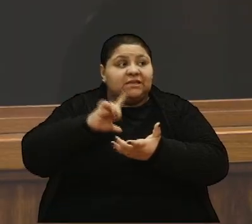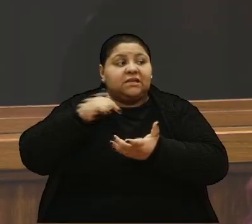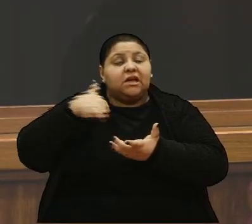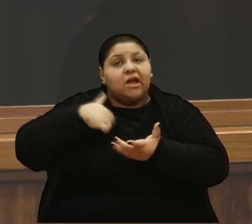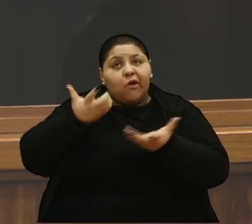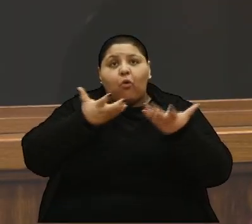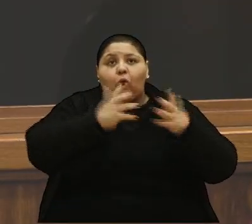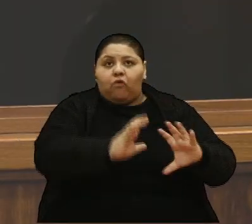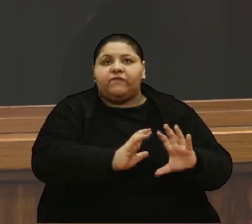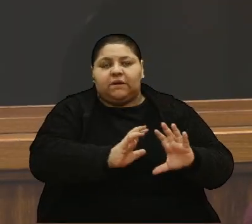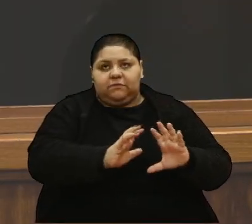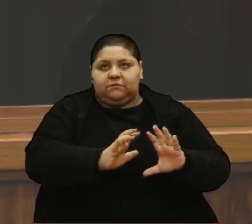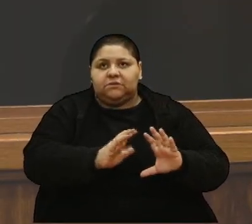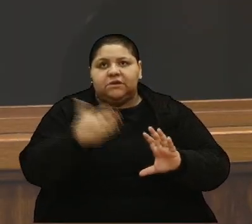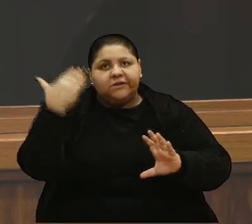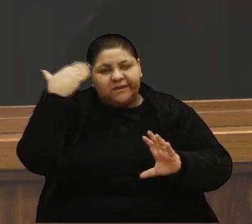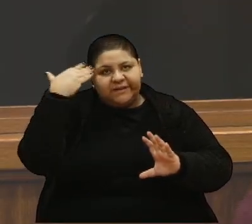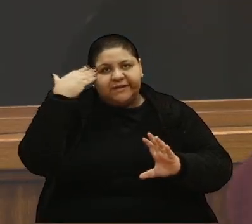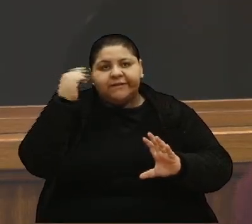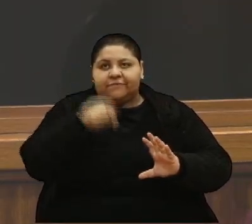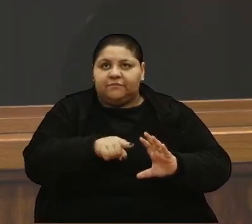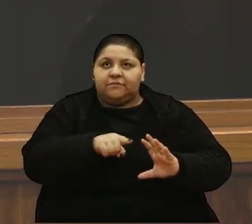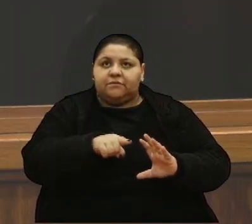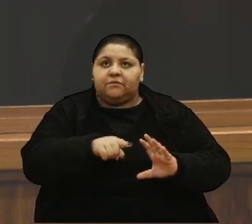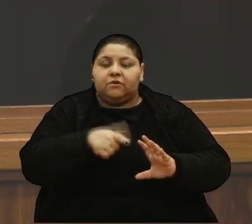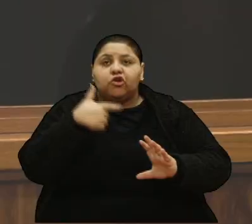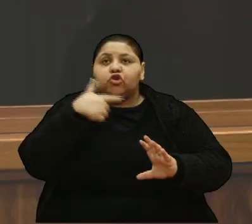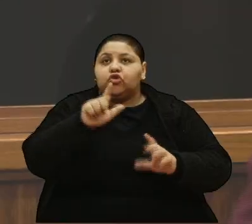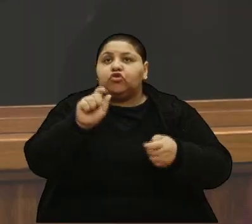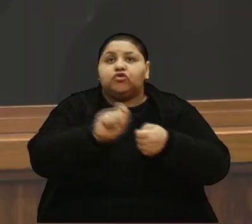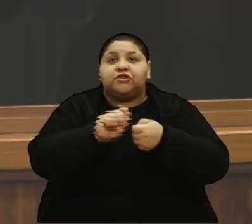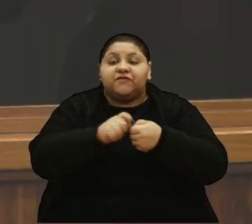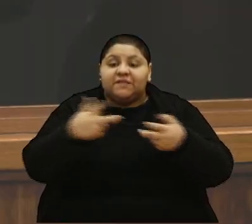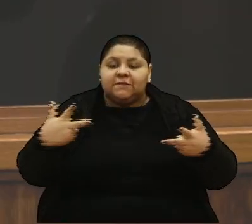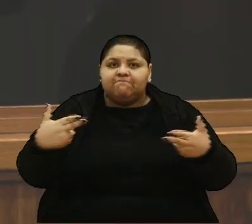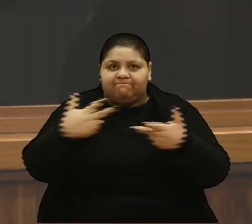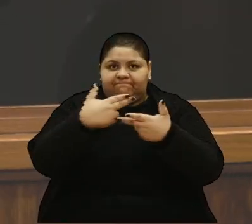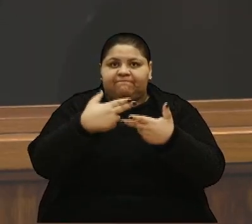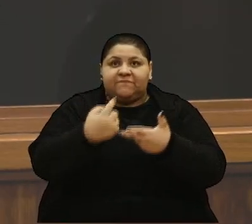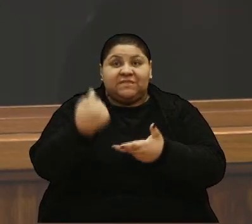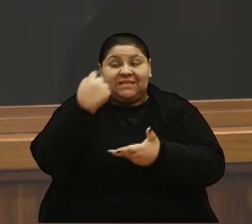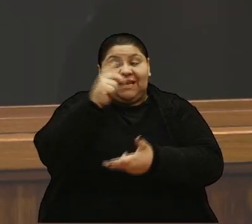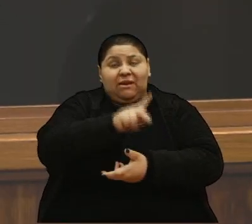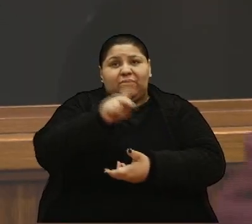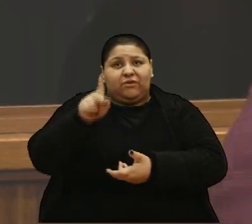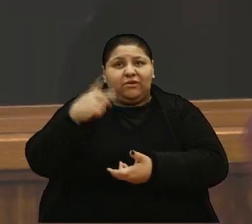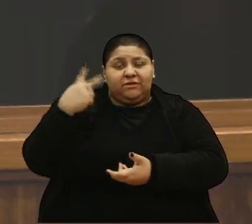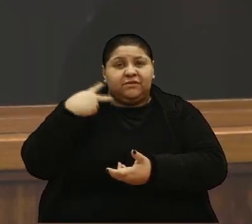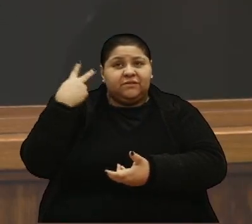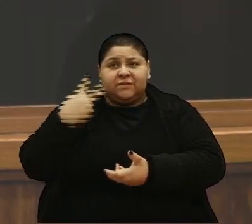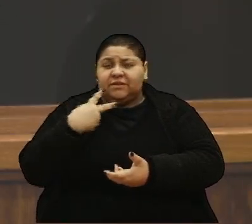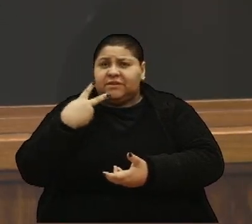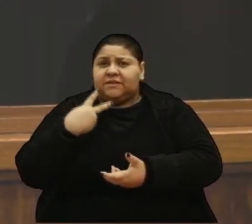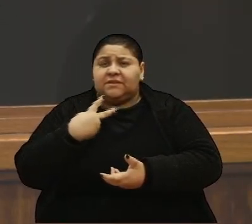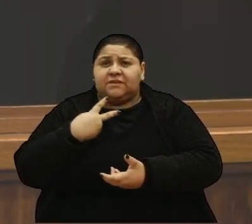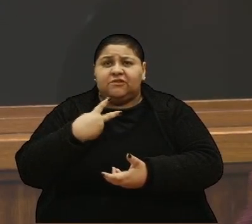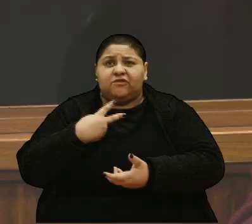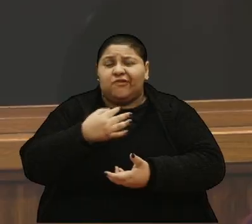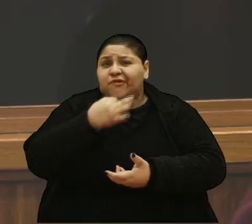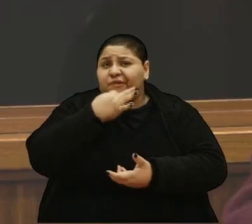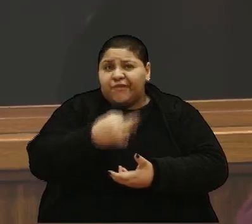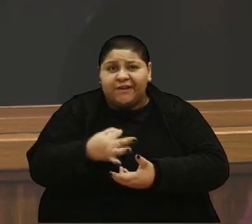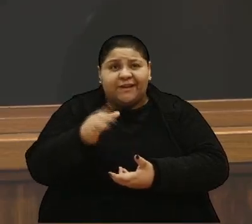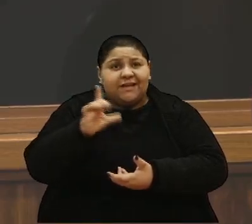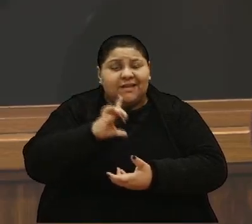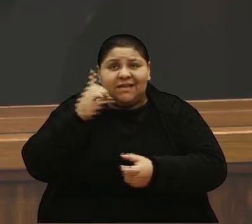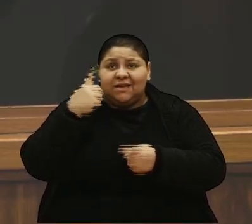ser contra. Sabe, isso aí eu consigo fazer o recorte daquela professora, vereadora. Foi a coisa mais absurda que